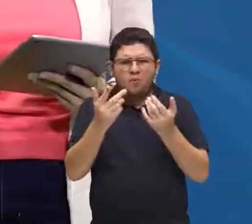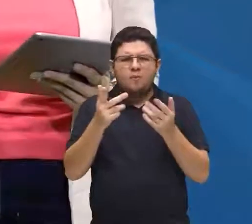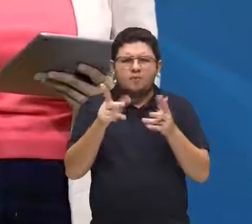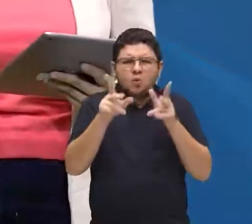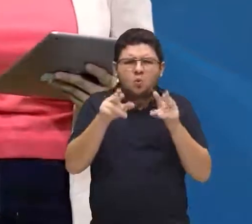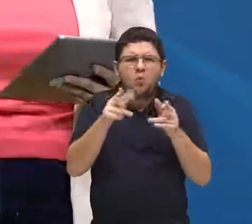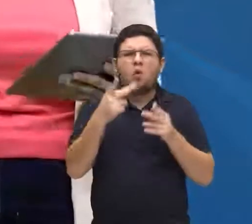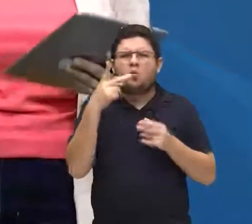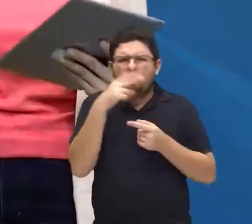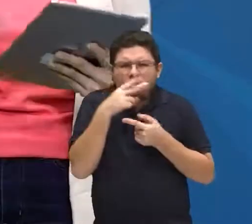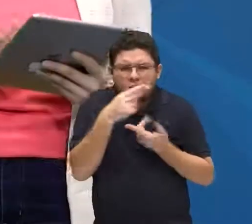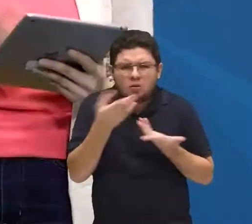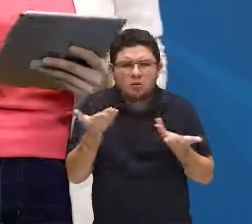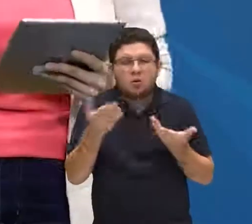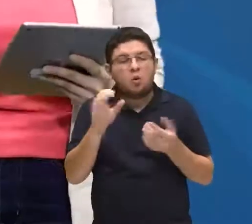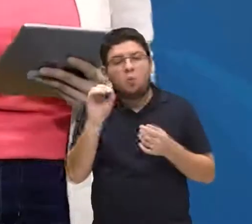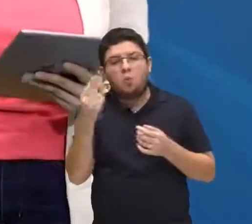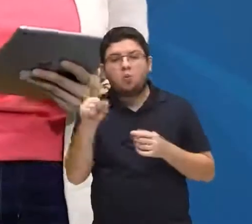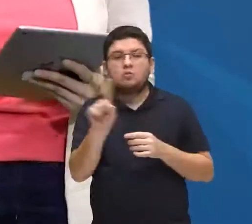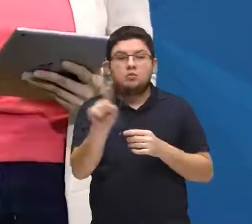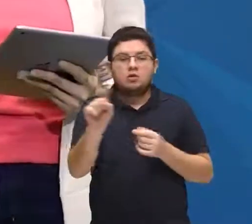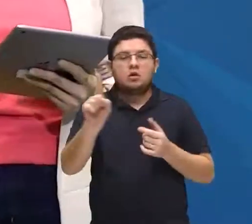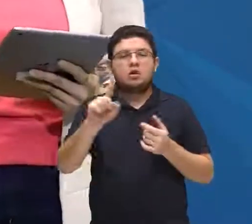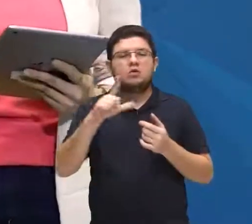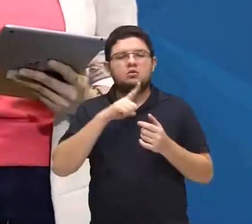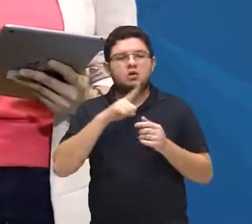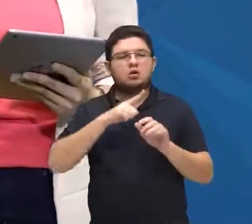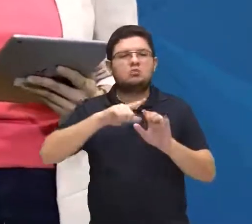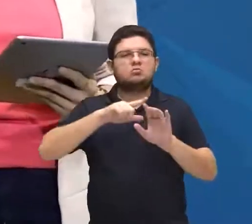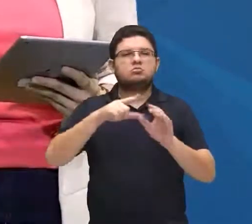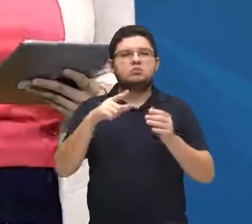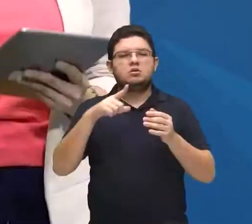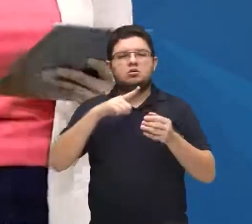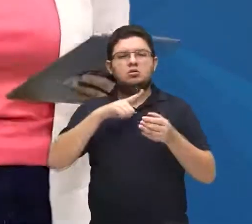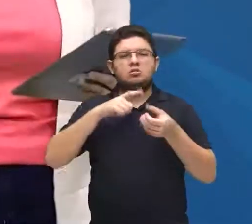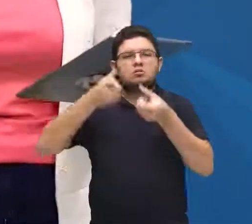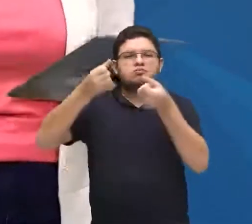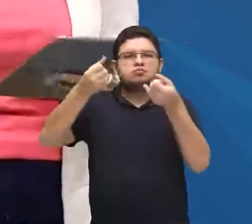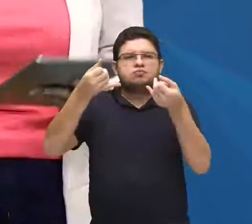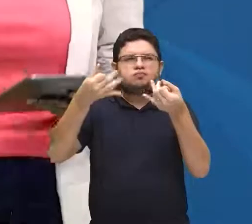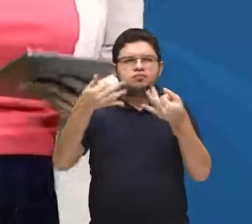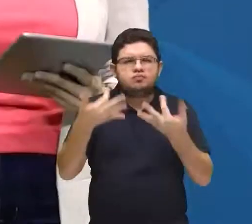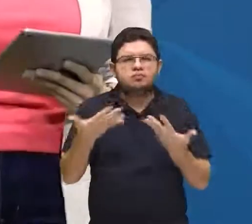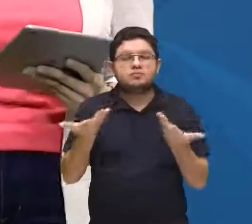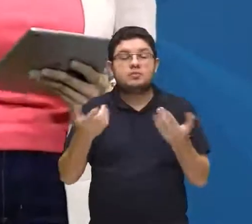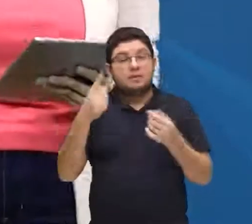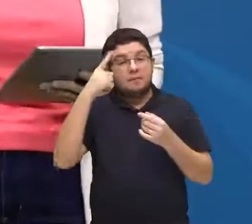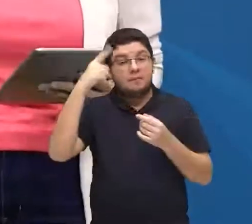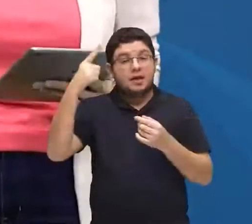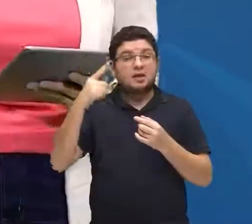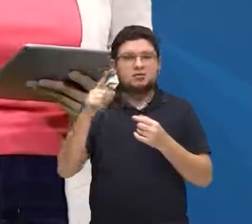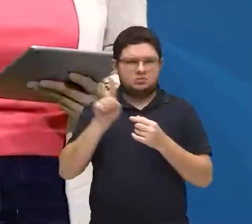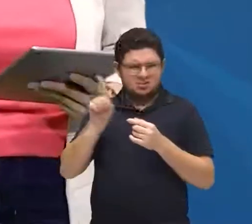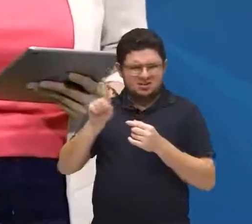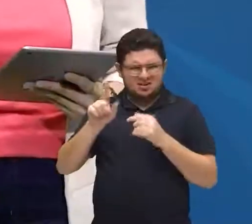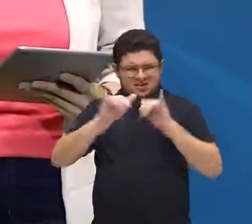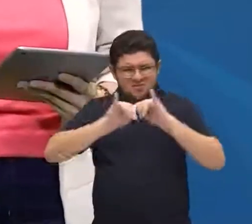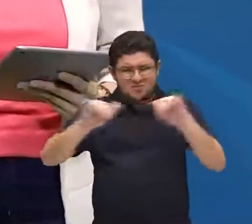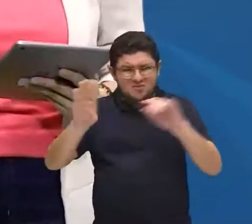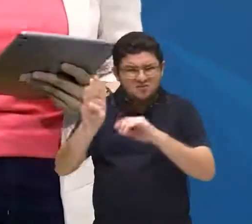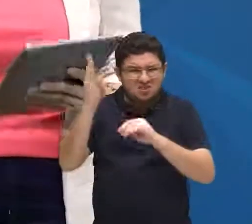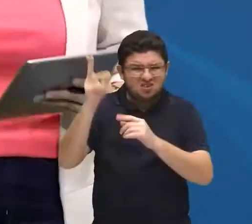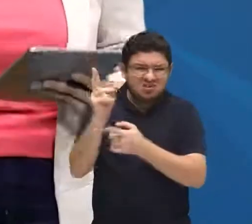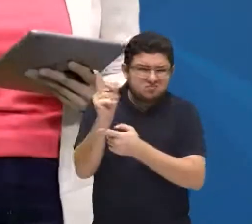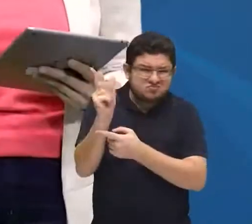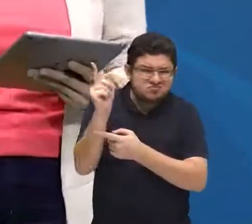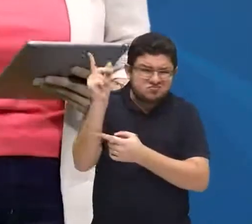mais profundo ali atrelado a esse termo de fake news. Será que ele surgiu há muito tempo atrás ou ele é algo